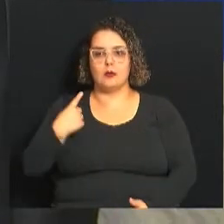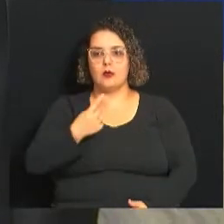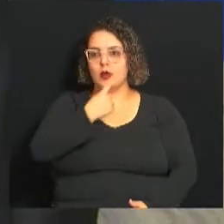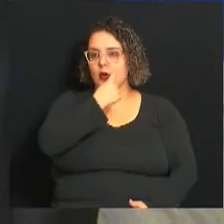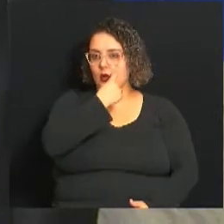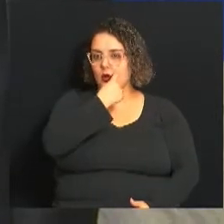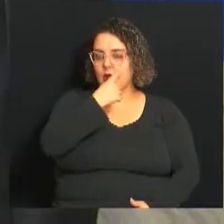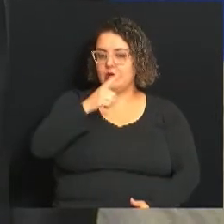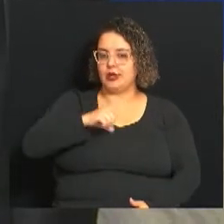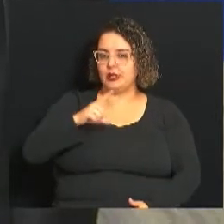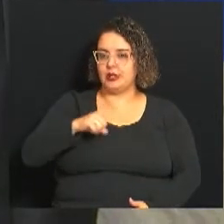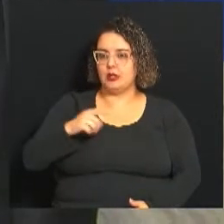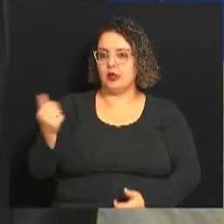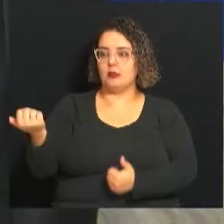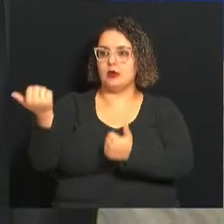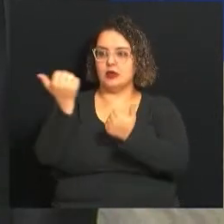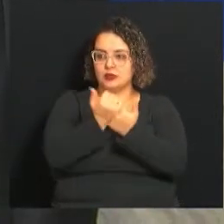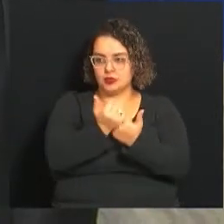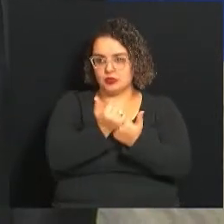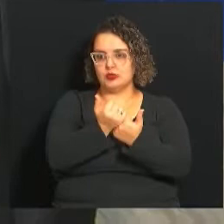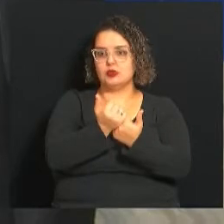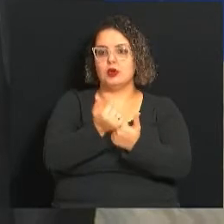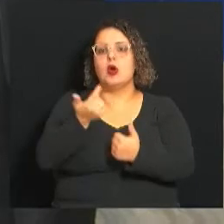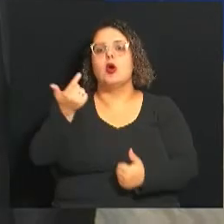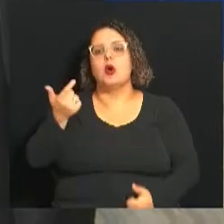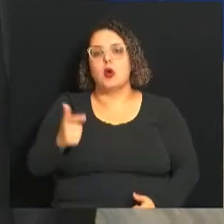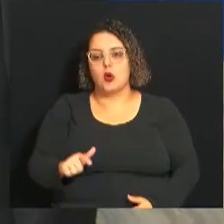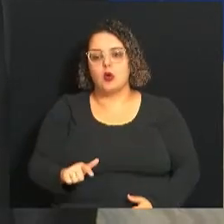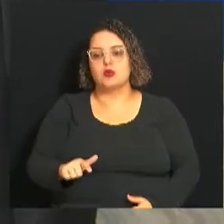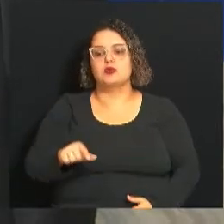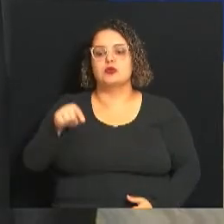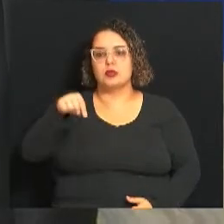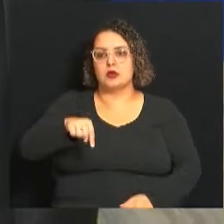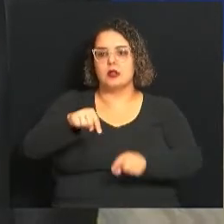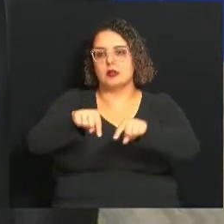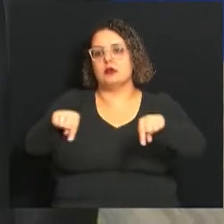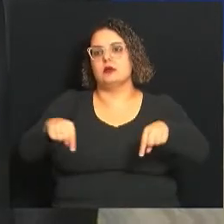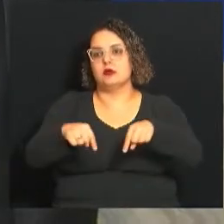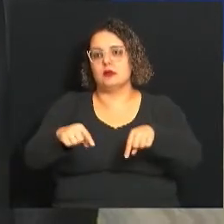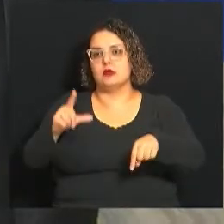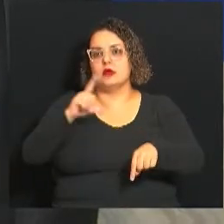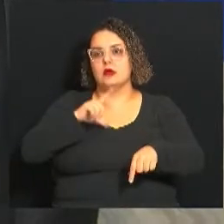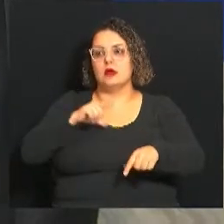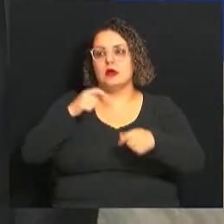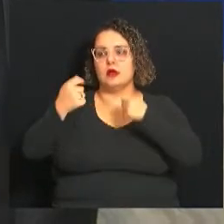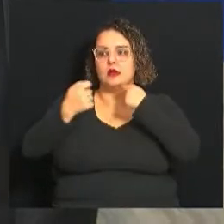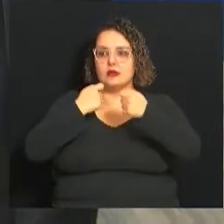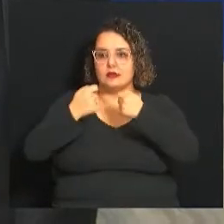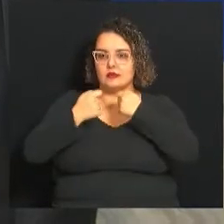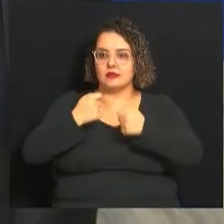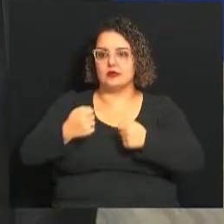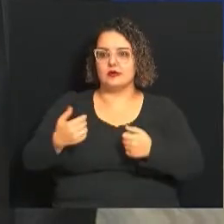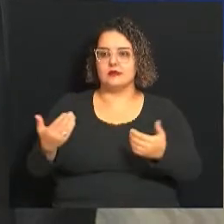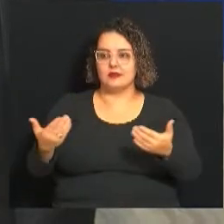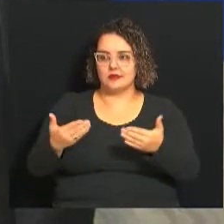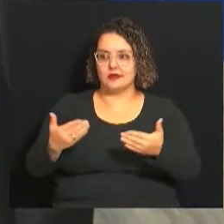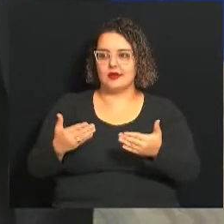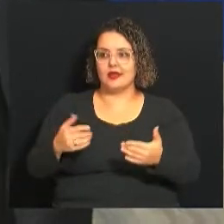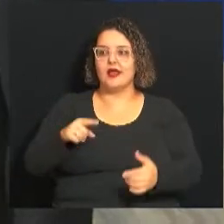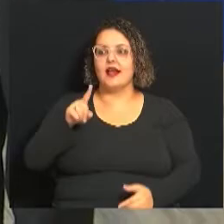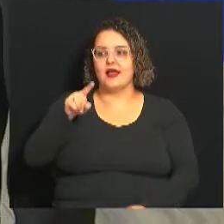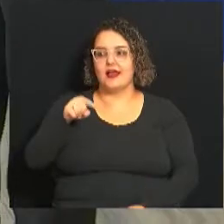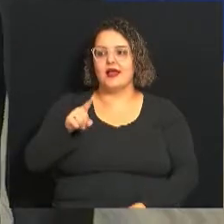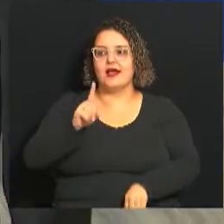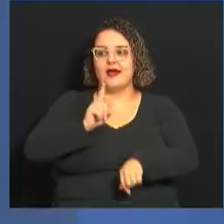uma substituição, você permanece aqui nos nossos estúdios, porque tem entrevista ao vivo a partir de agora, né? É hora do